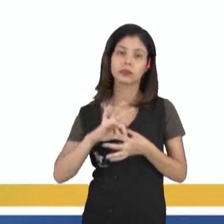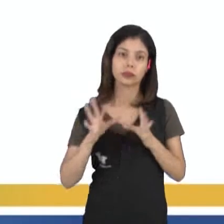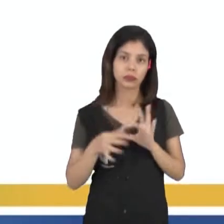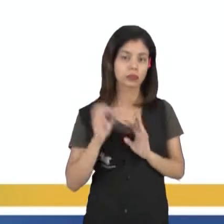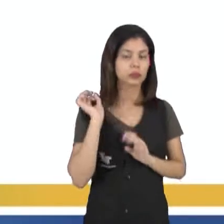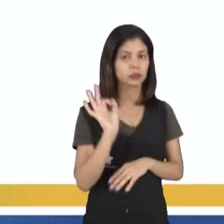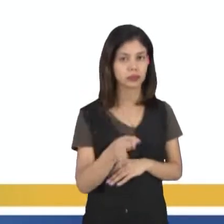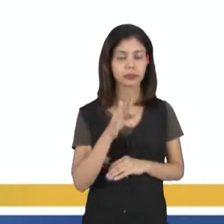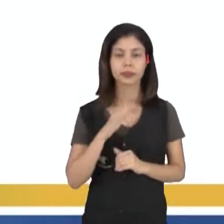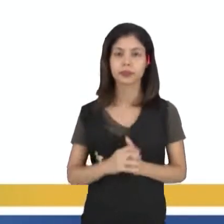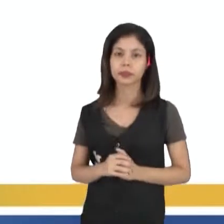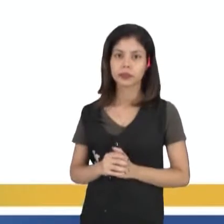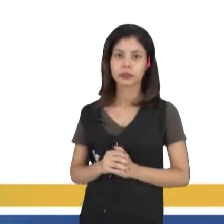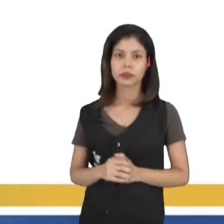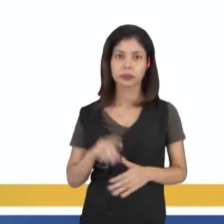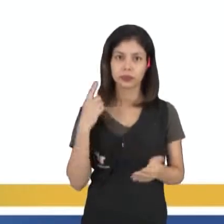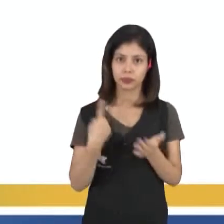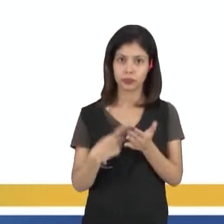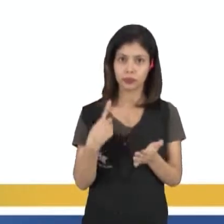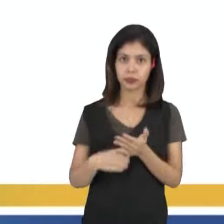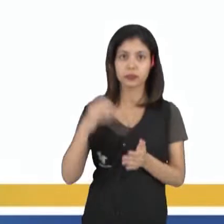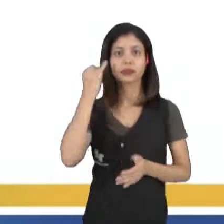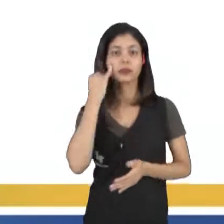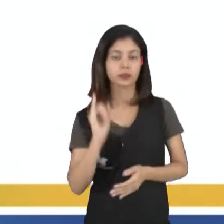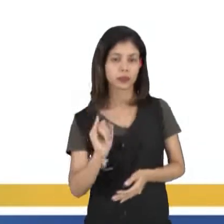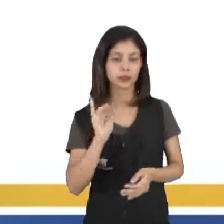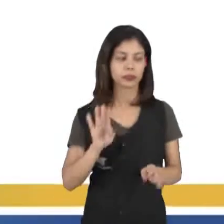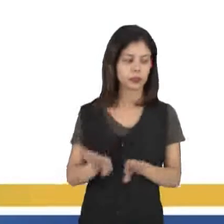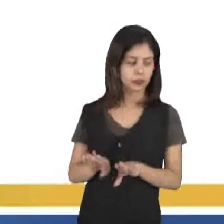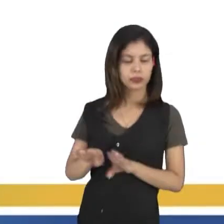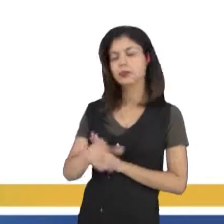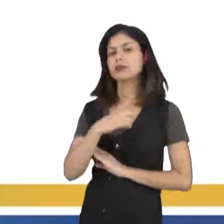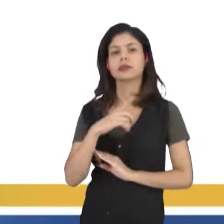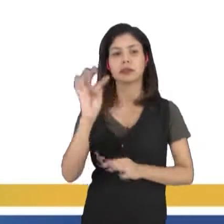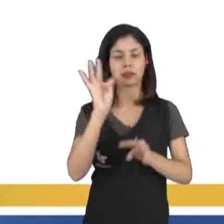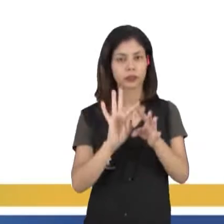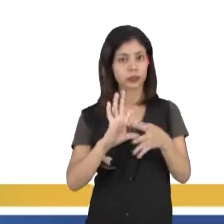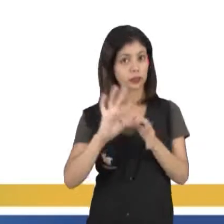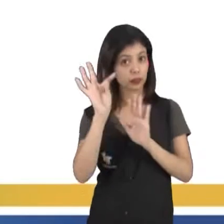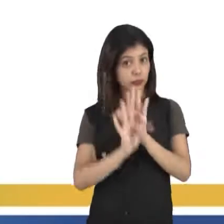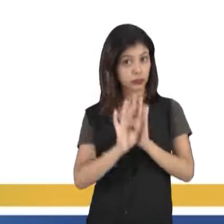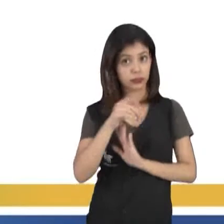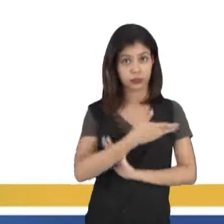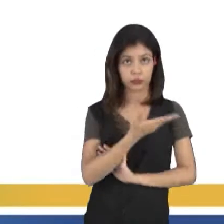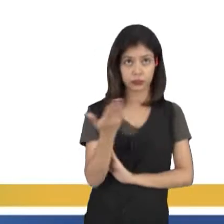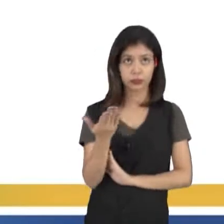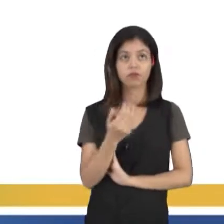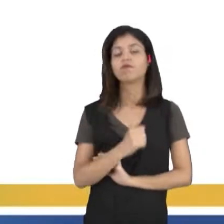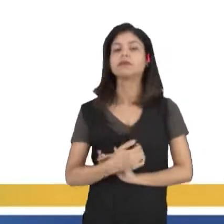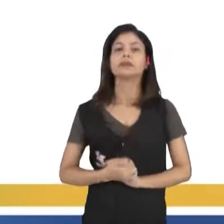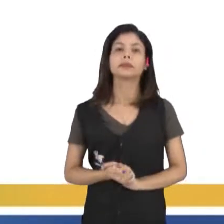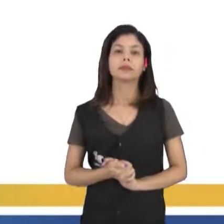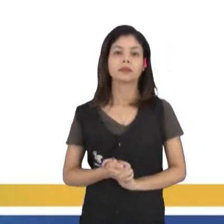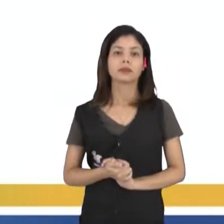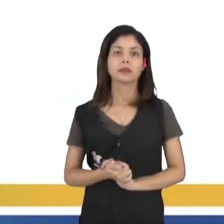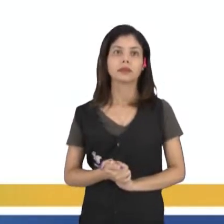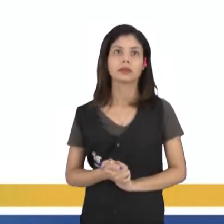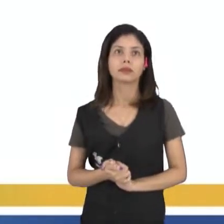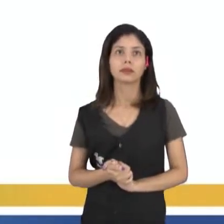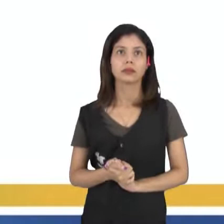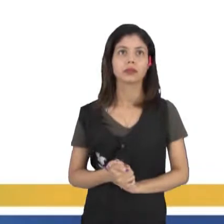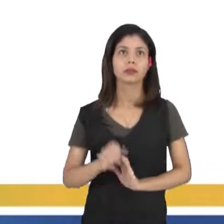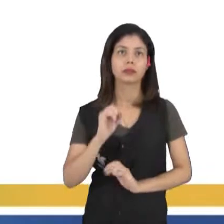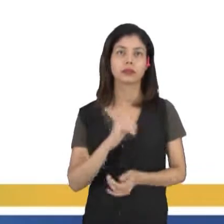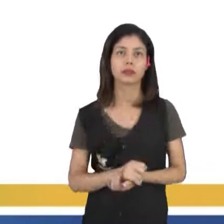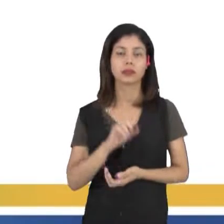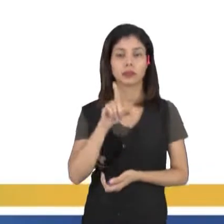contexto, certo? De acordo com a ideia, como ele colocou aí, né? O texto trouxe aí para nós, tá bom? Da conjunção